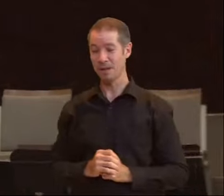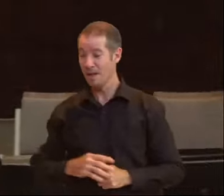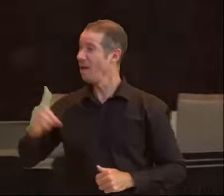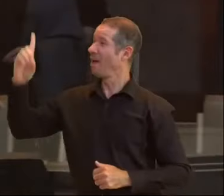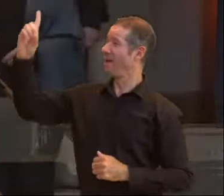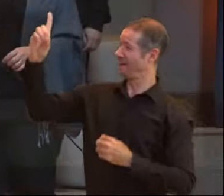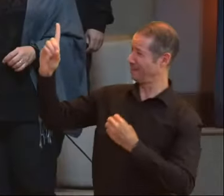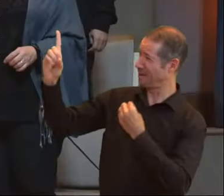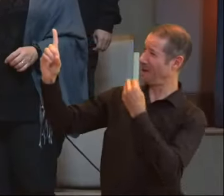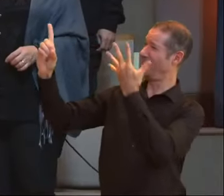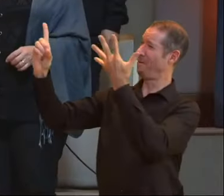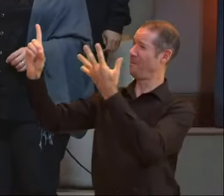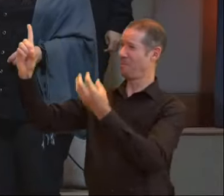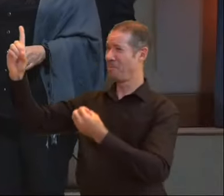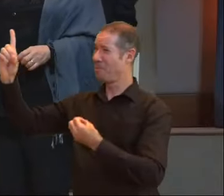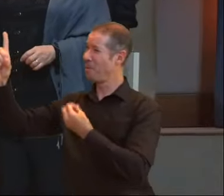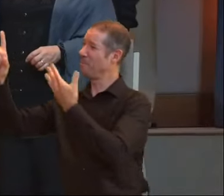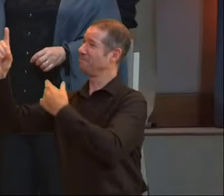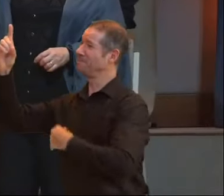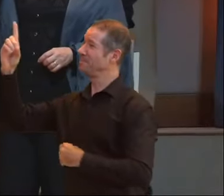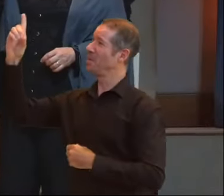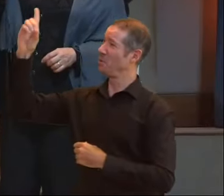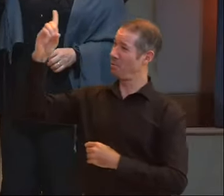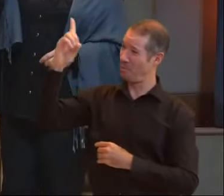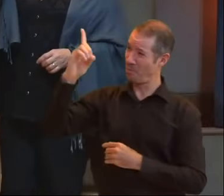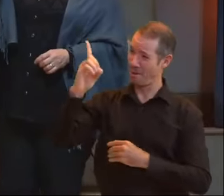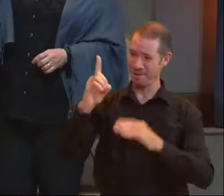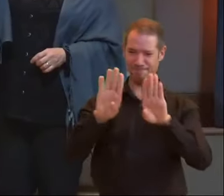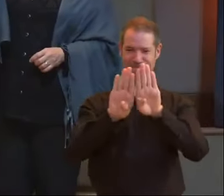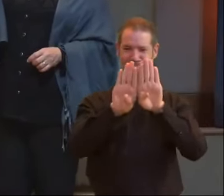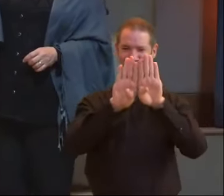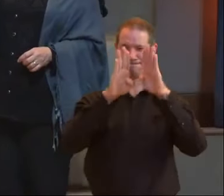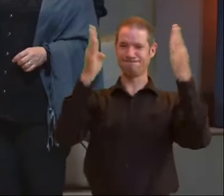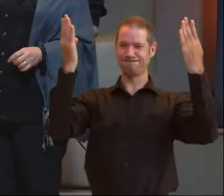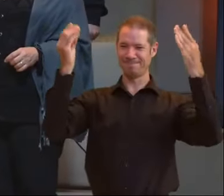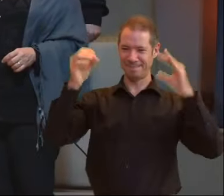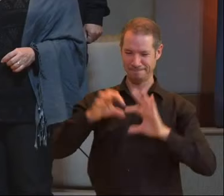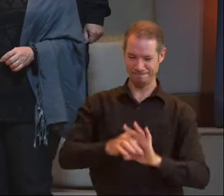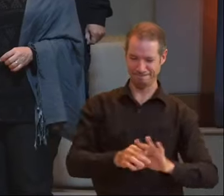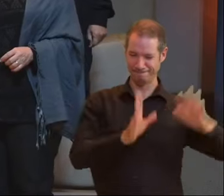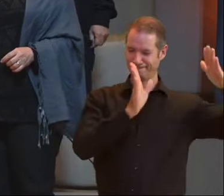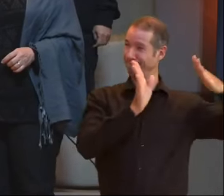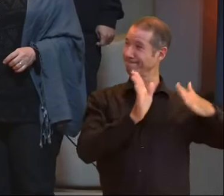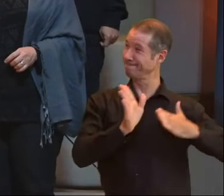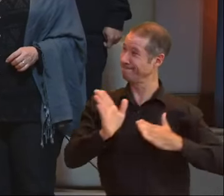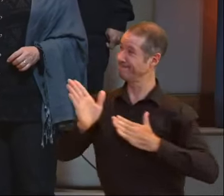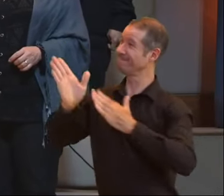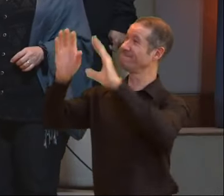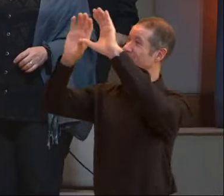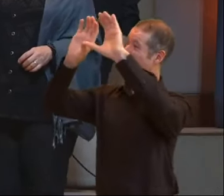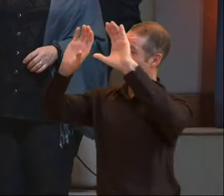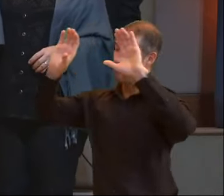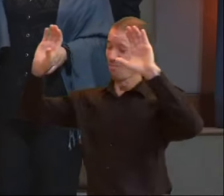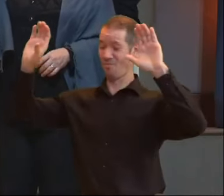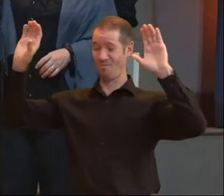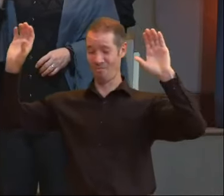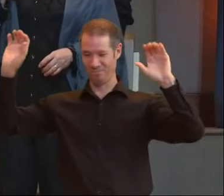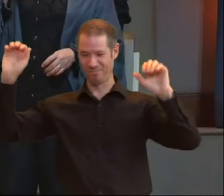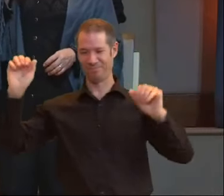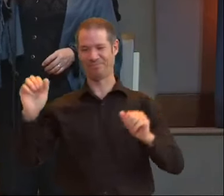Deus é tão bom, pois abriu a porta para você passar.